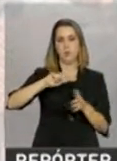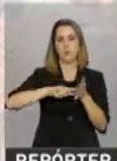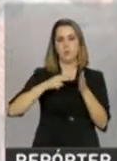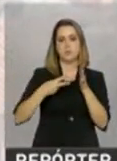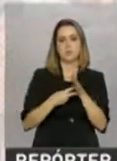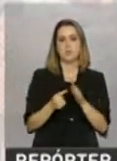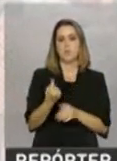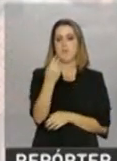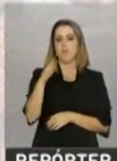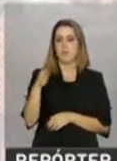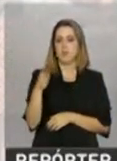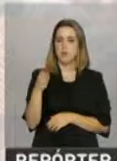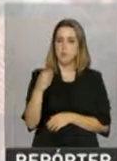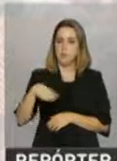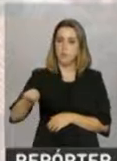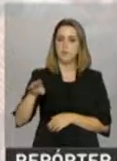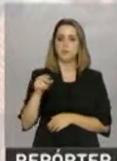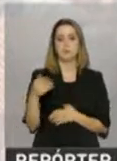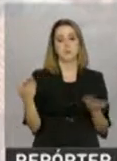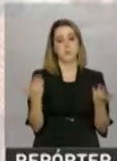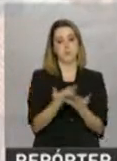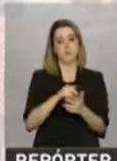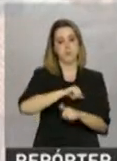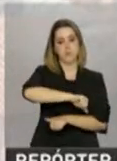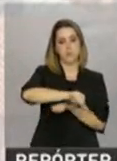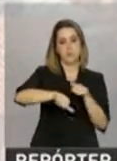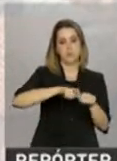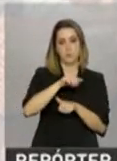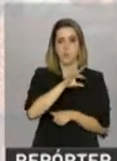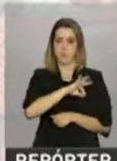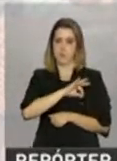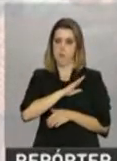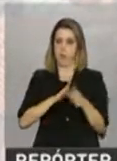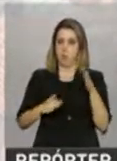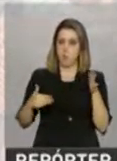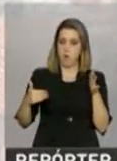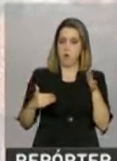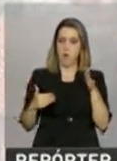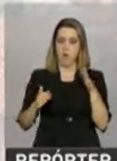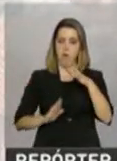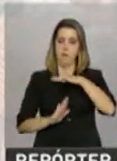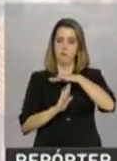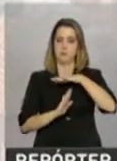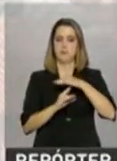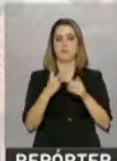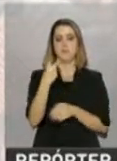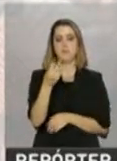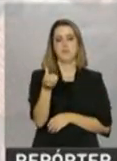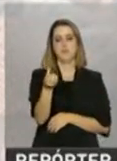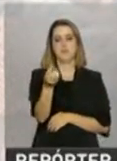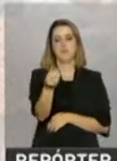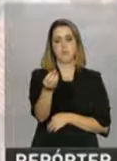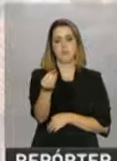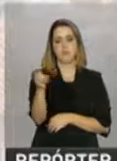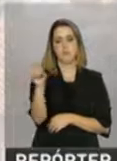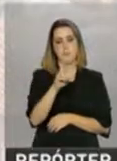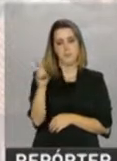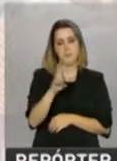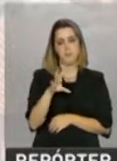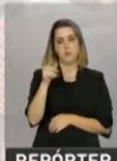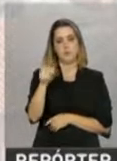faixa um e mail passará de um limite de dois mil trezentos e cinquenta reais para dois mil e seiscentos reais por mês de renda familiar